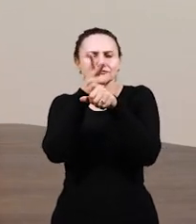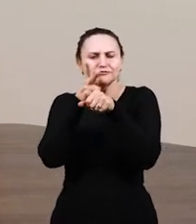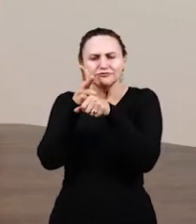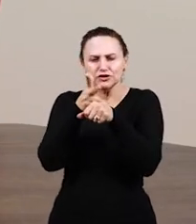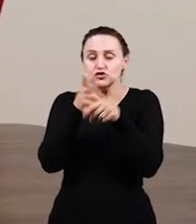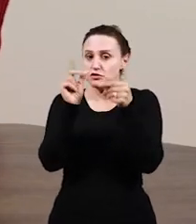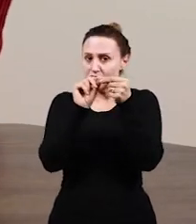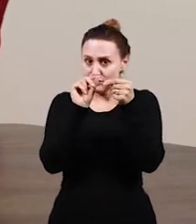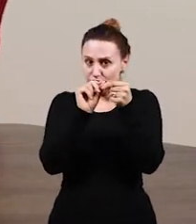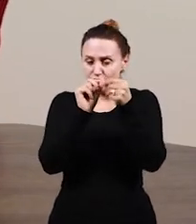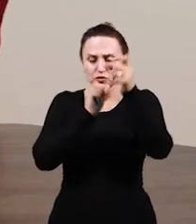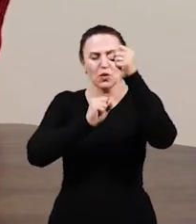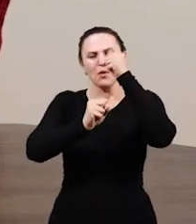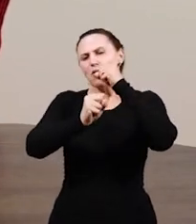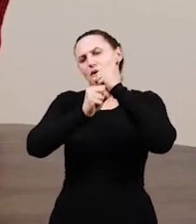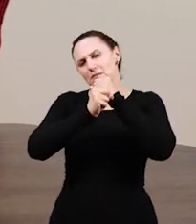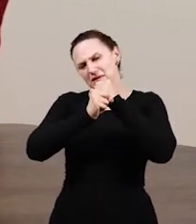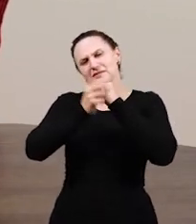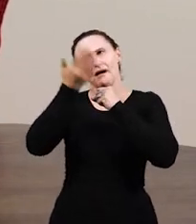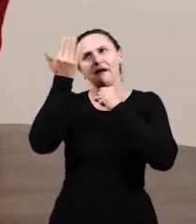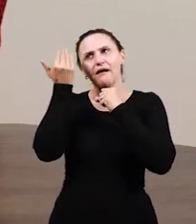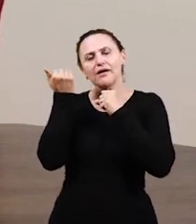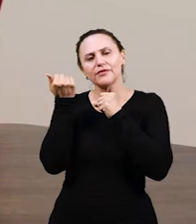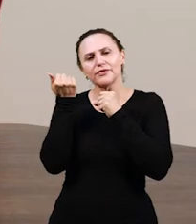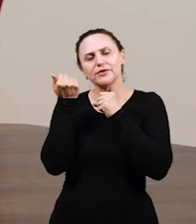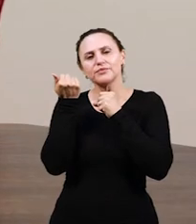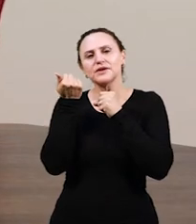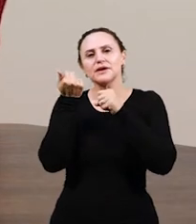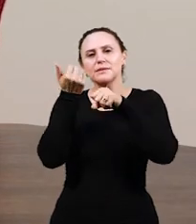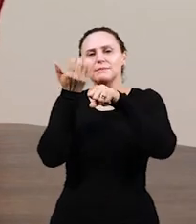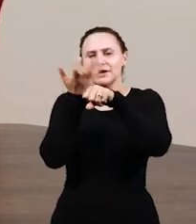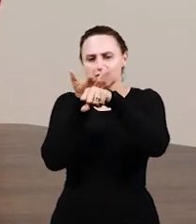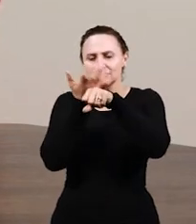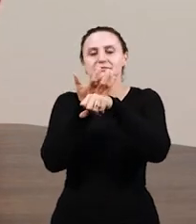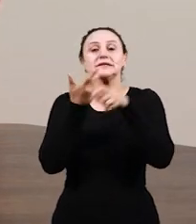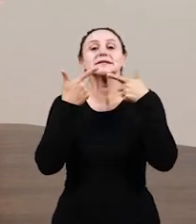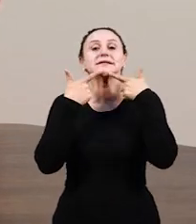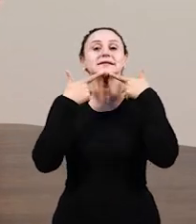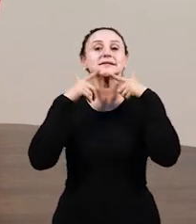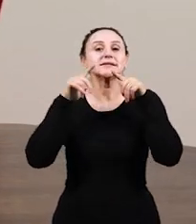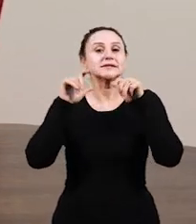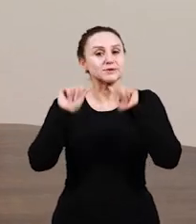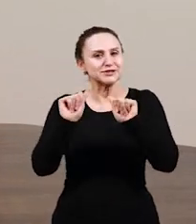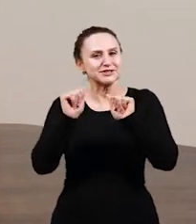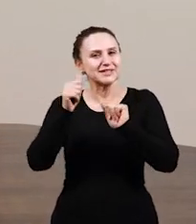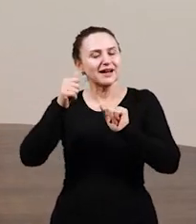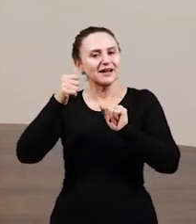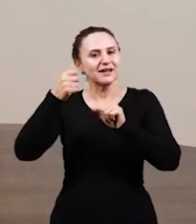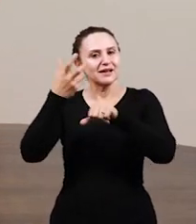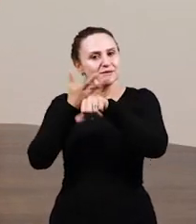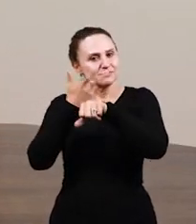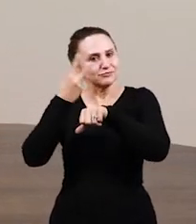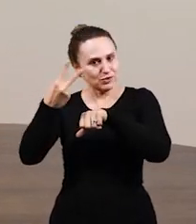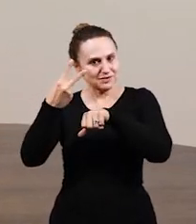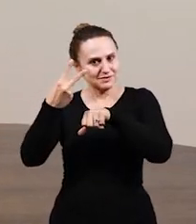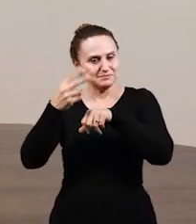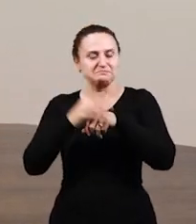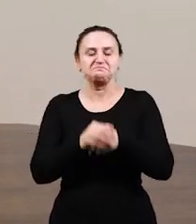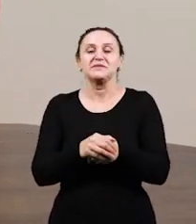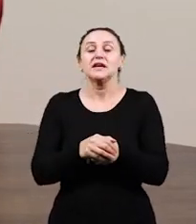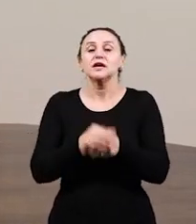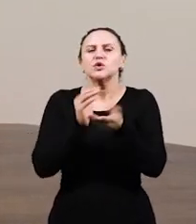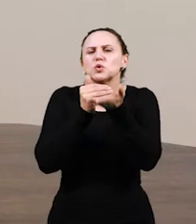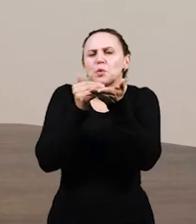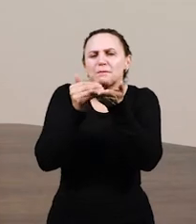passado vocês vão ver que é um vídeo que eu gravei para linguística dois tá mas não se preocupe que no